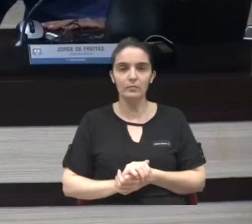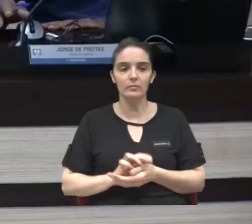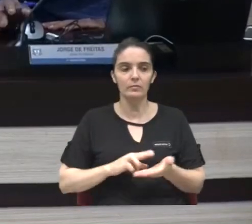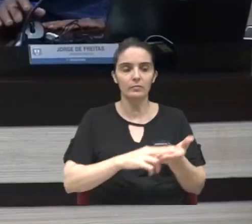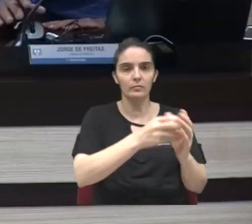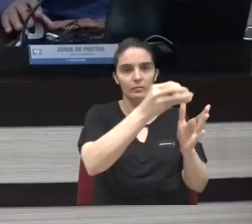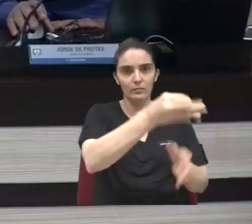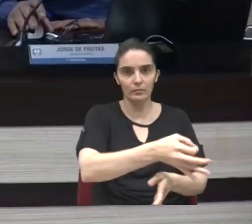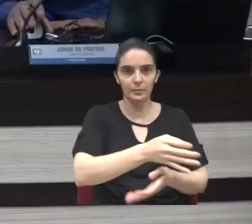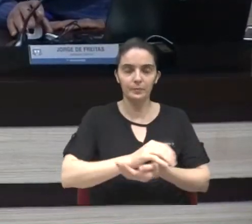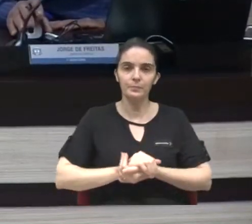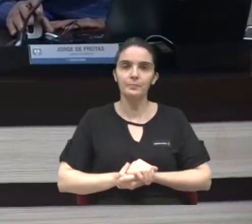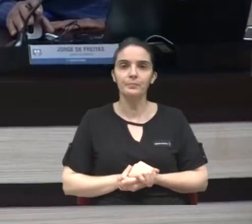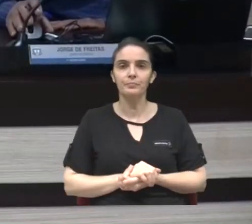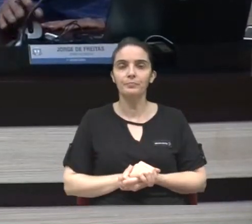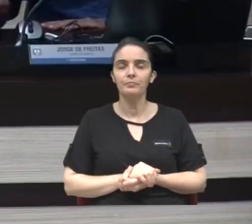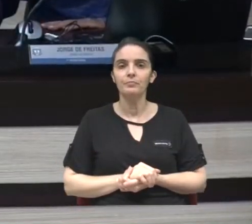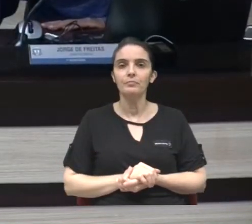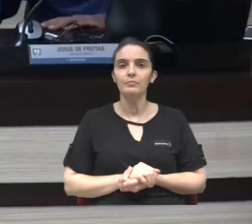comissões.